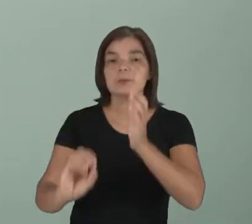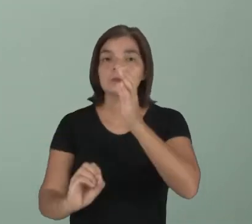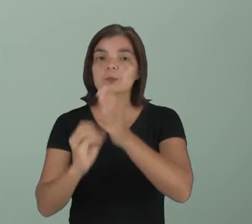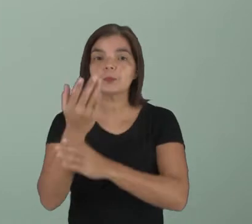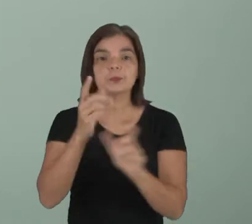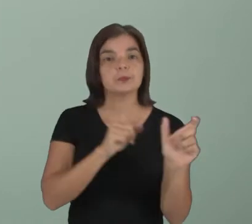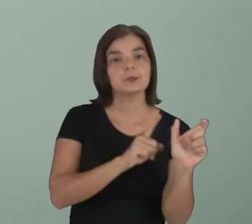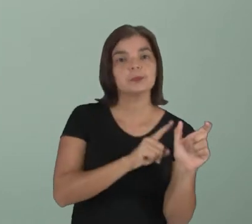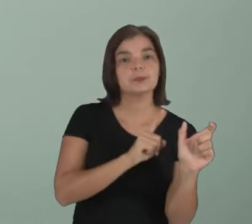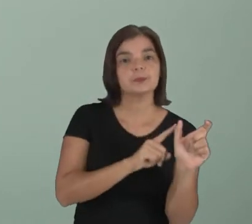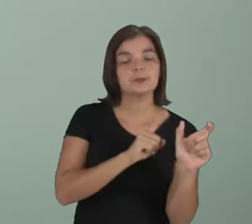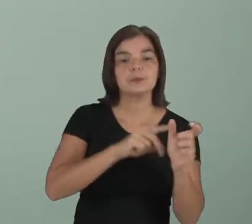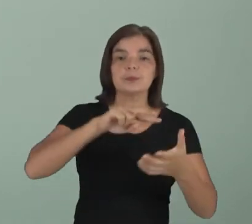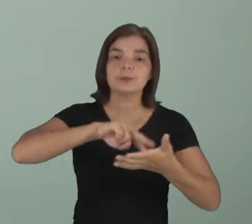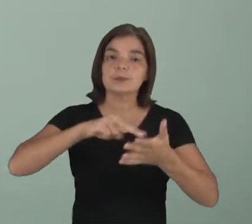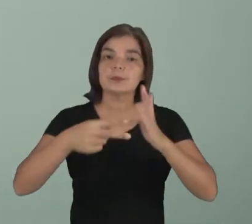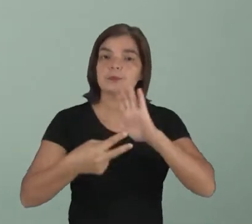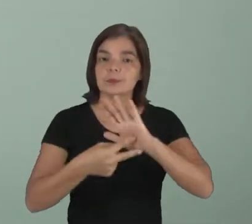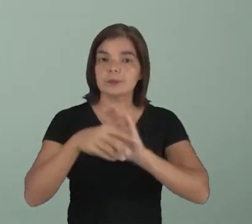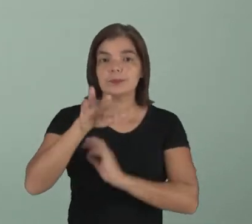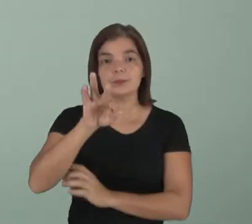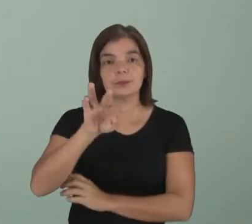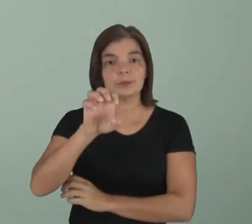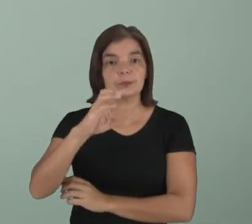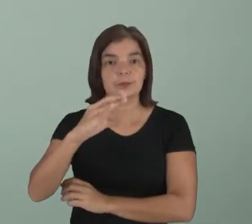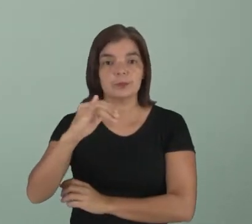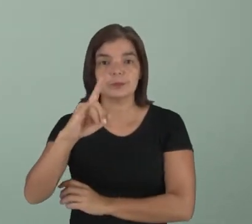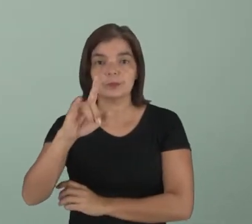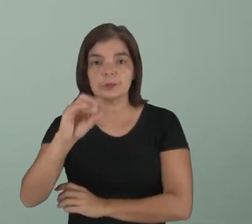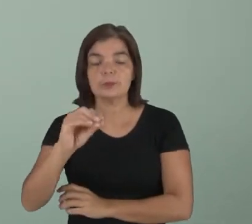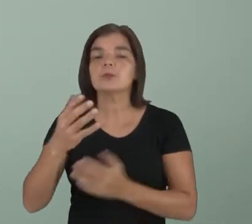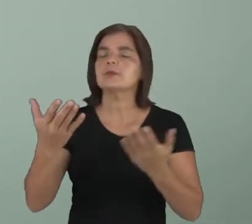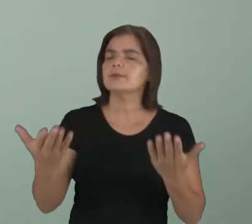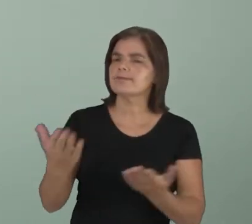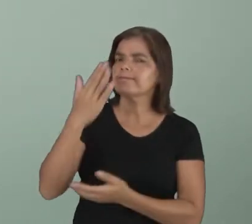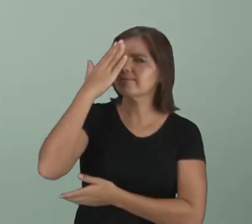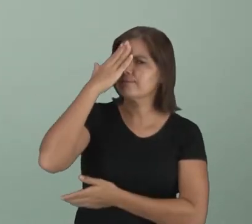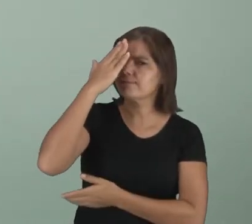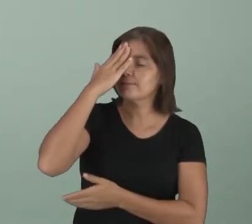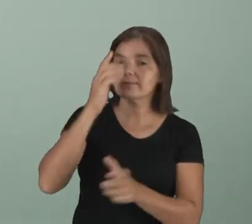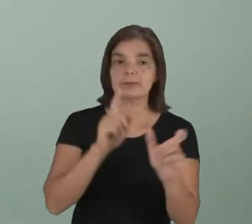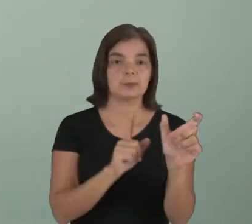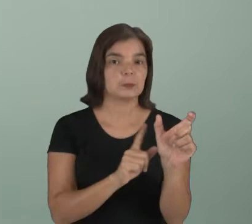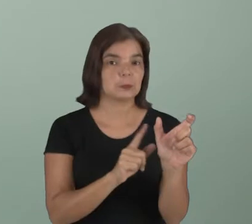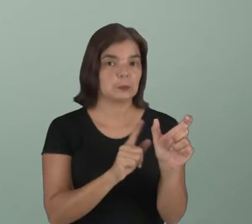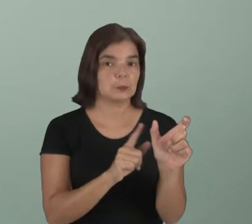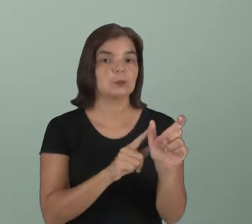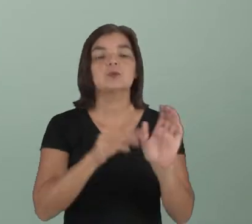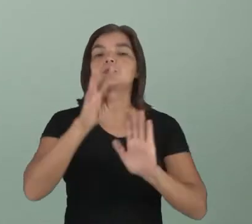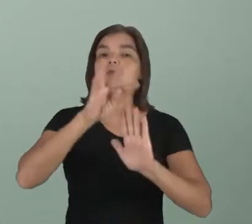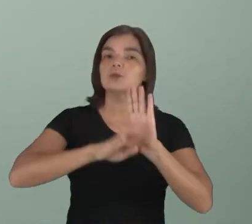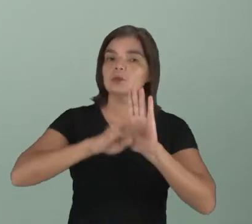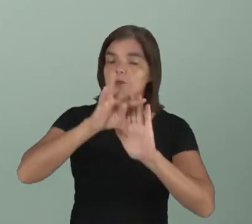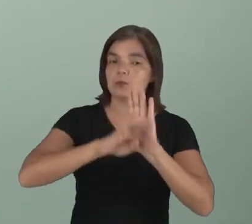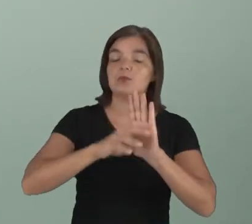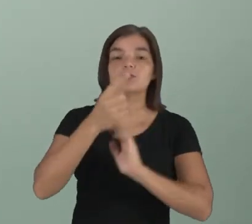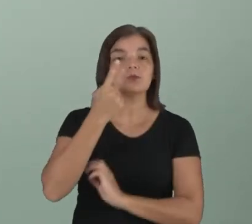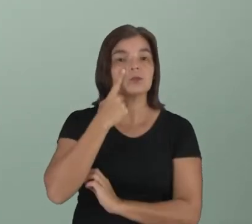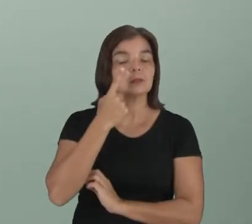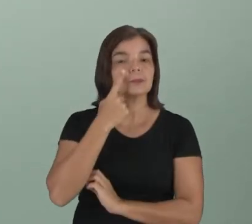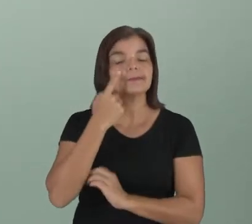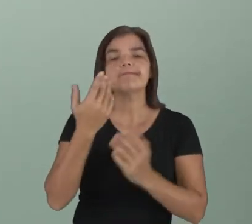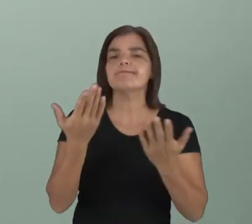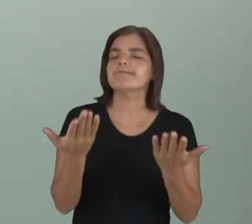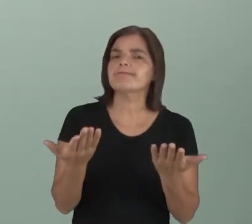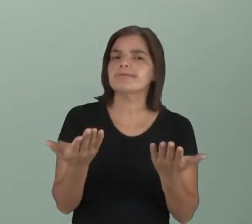origem da palavra, que significa tecido. Assim, nós entendemos que as palavras de um texto, eles são vistos como